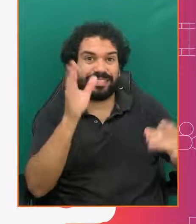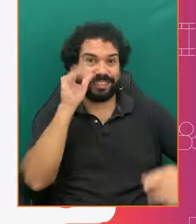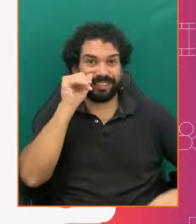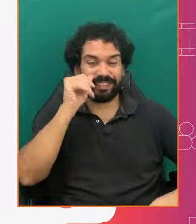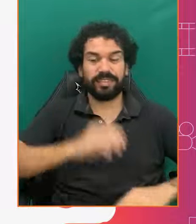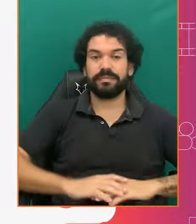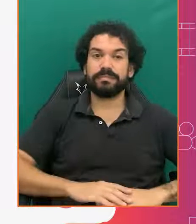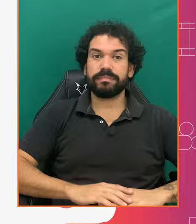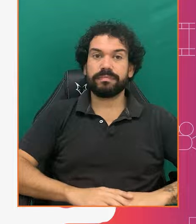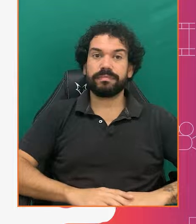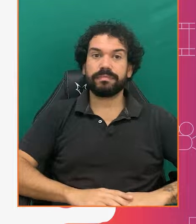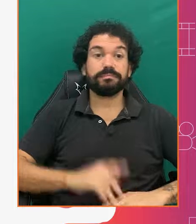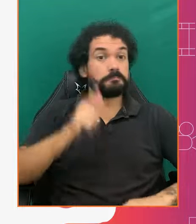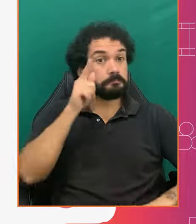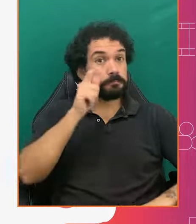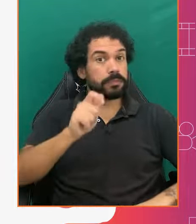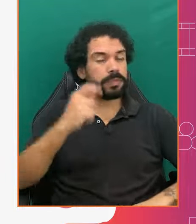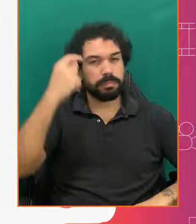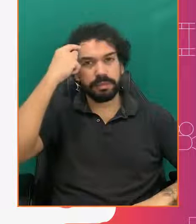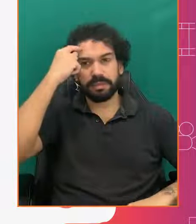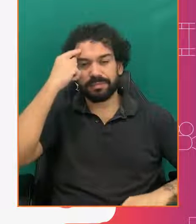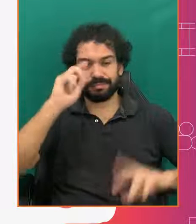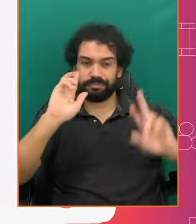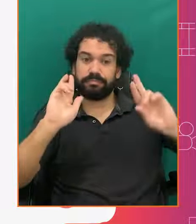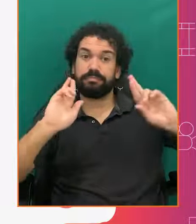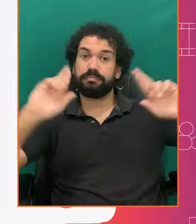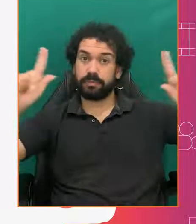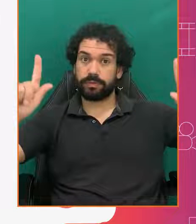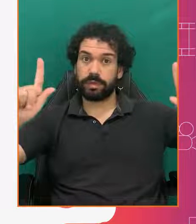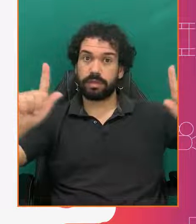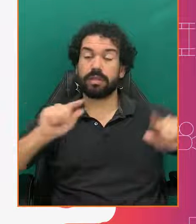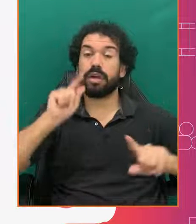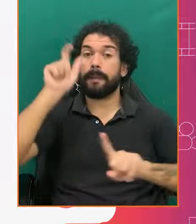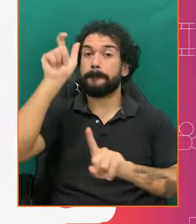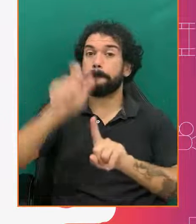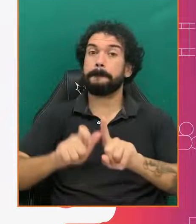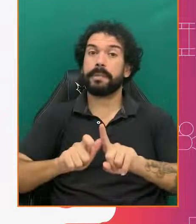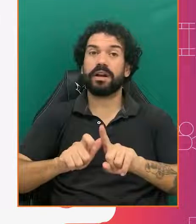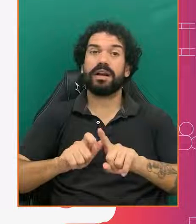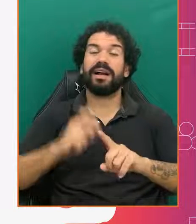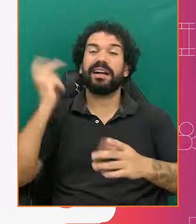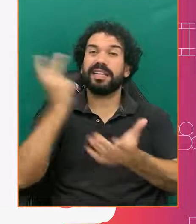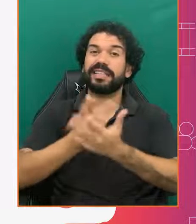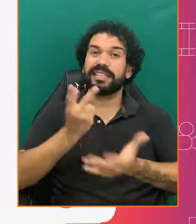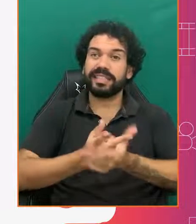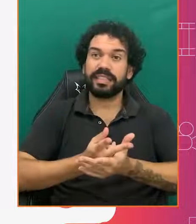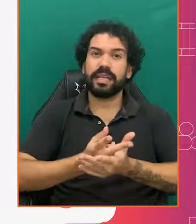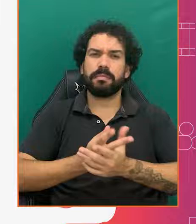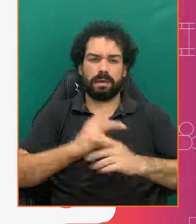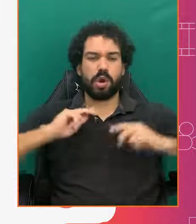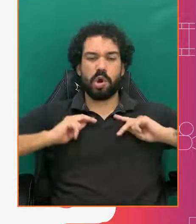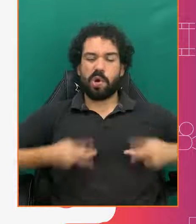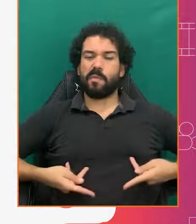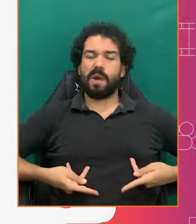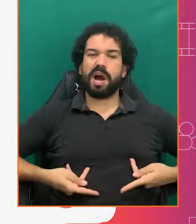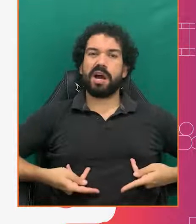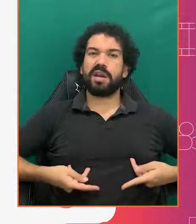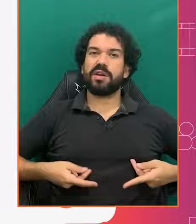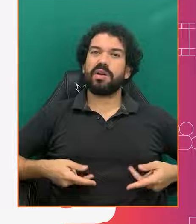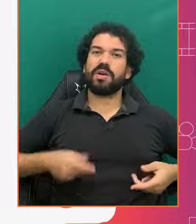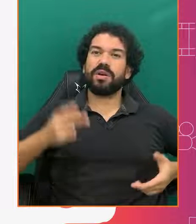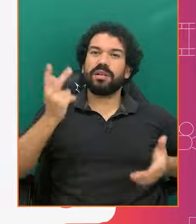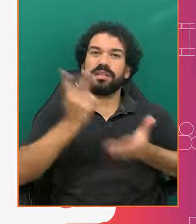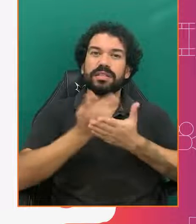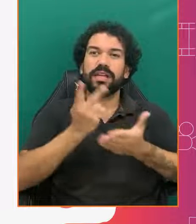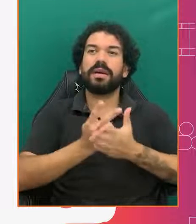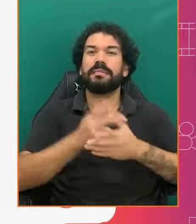E é interessante pensar sempre fora da caixa. O personagem não precisa sempre ser um ser humano e